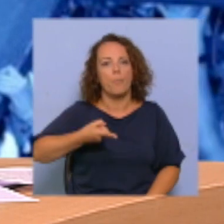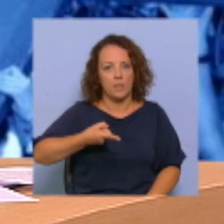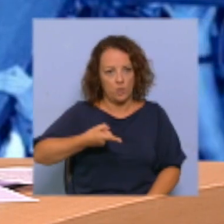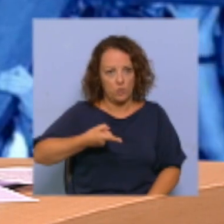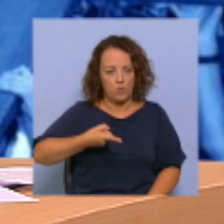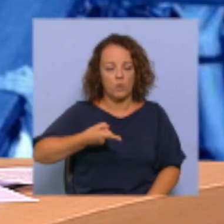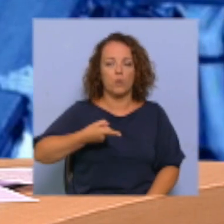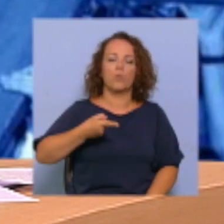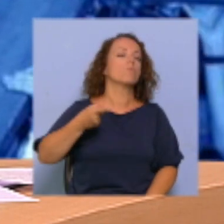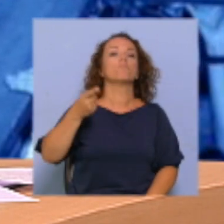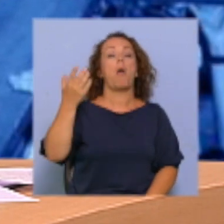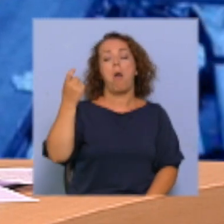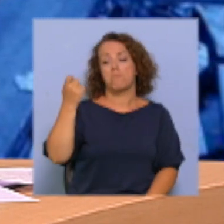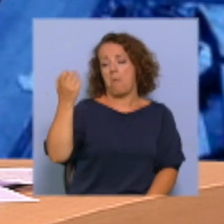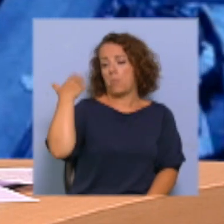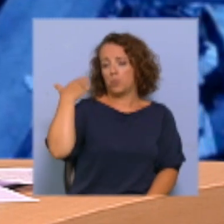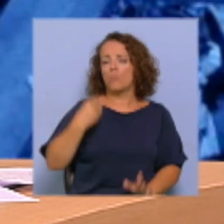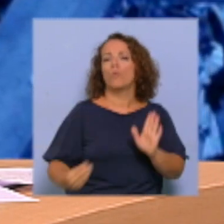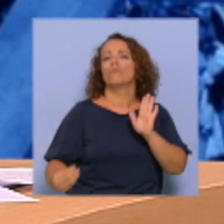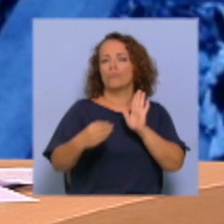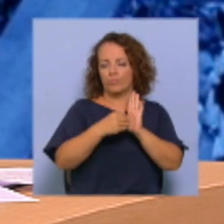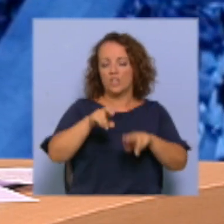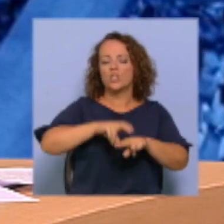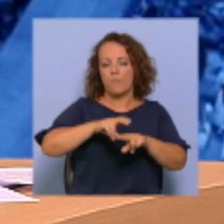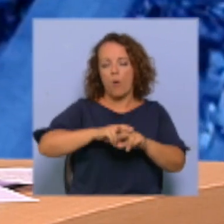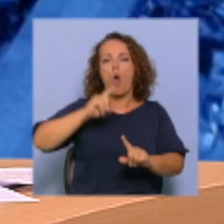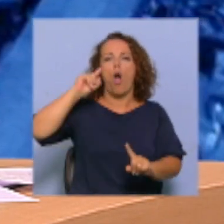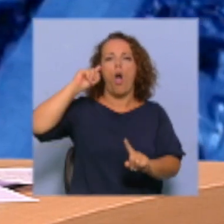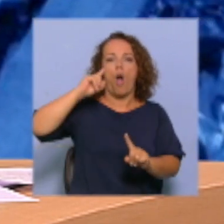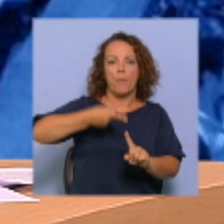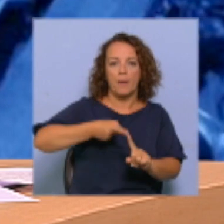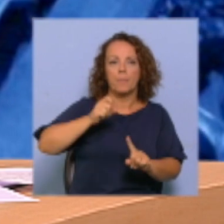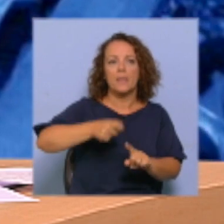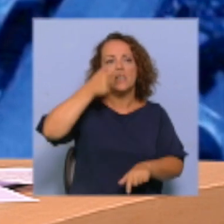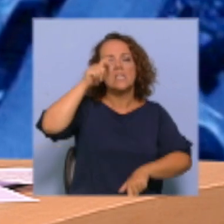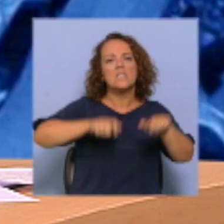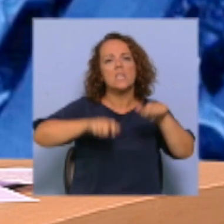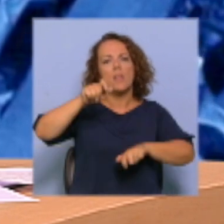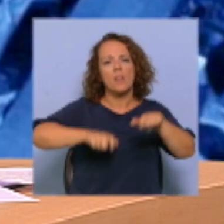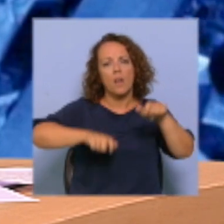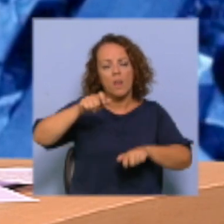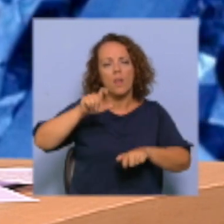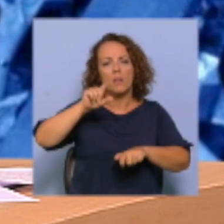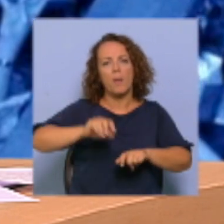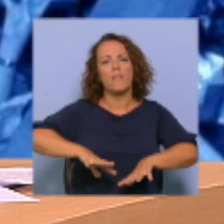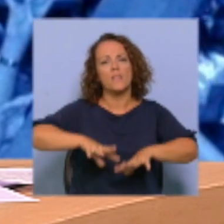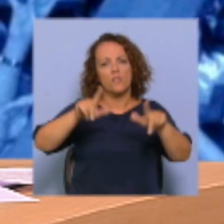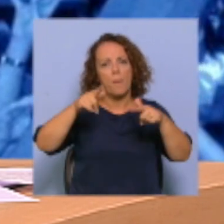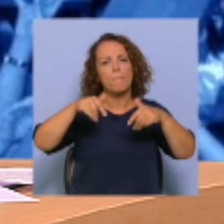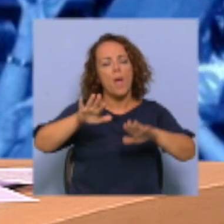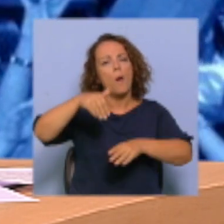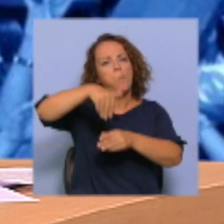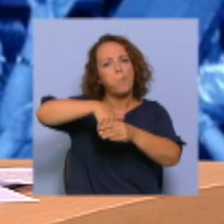foi constituída como uma disciplina obrigatória de cidadania e desenvolvimento, mas tem uma